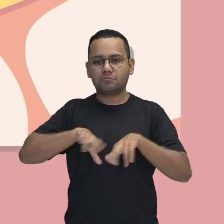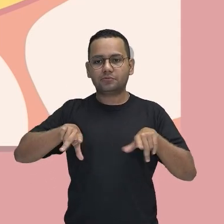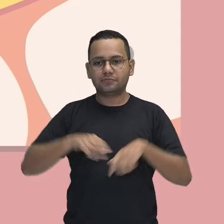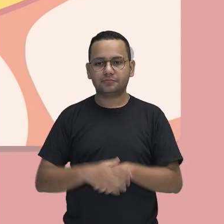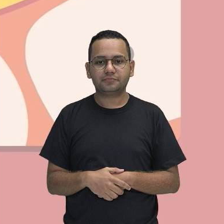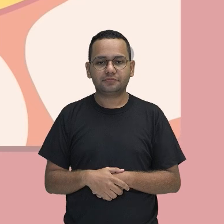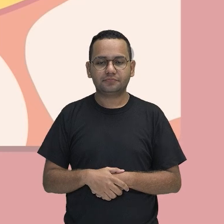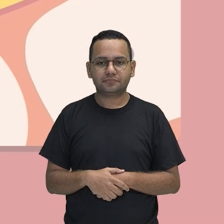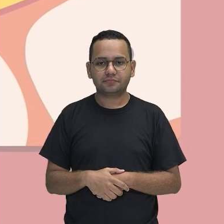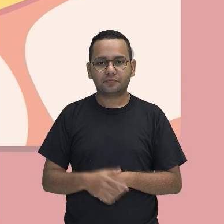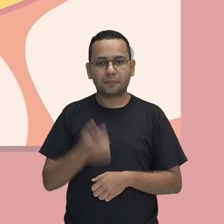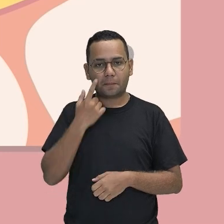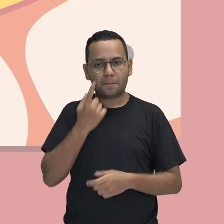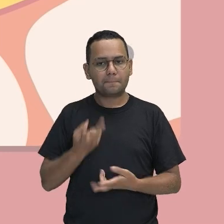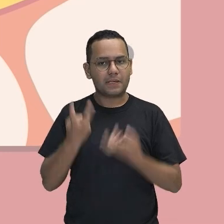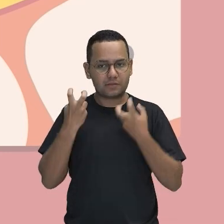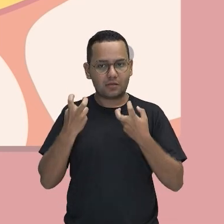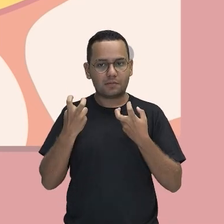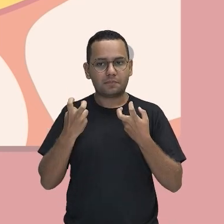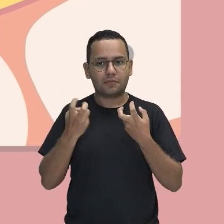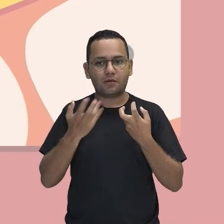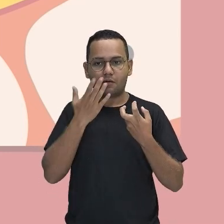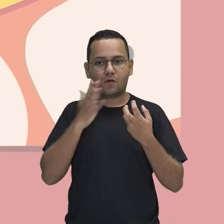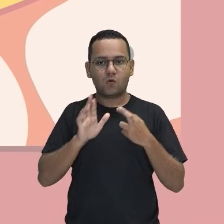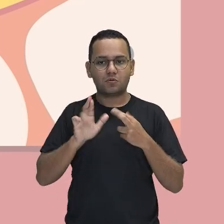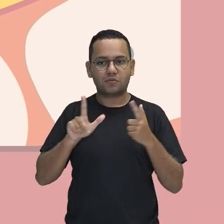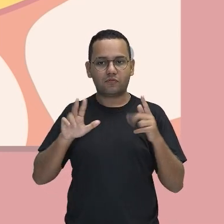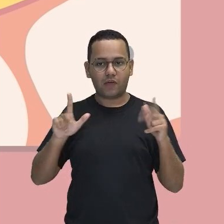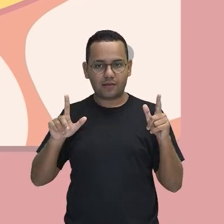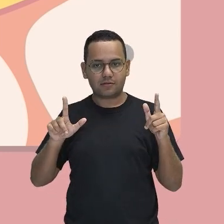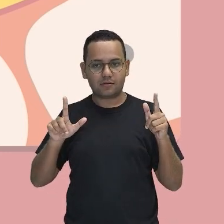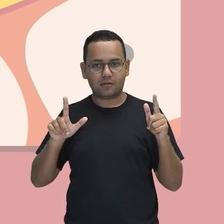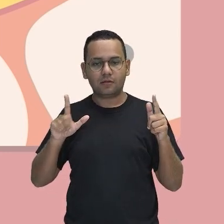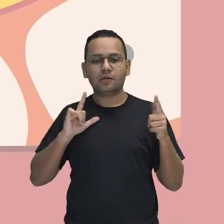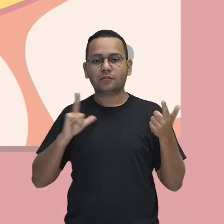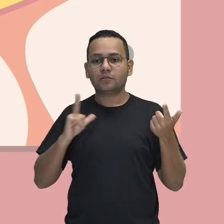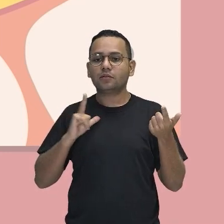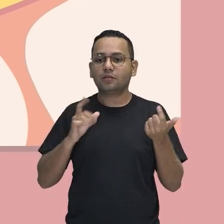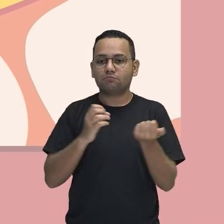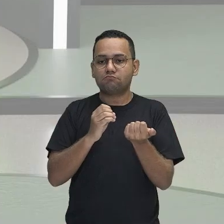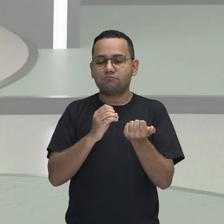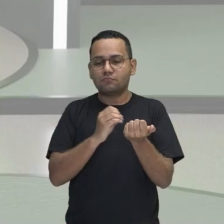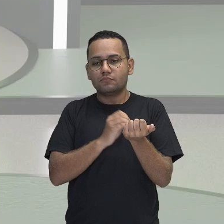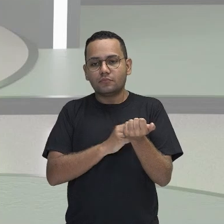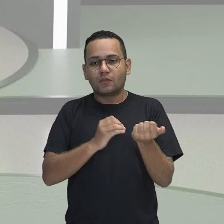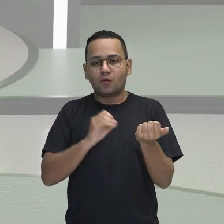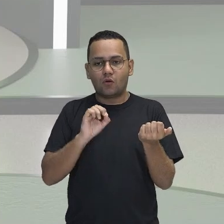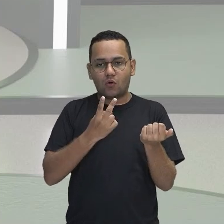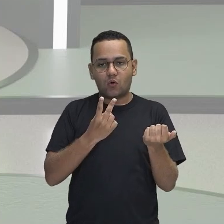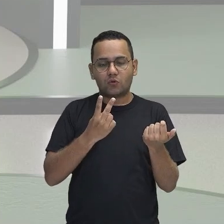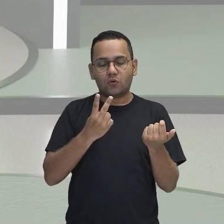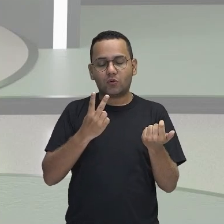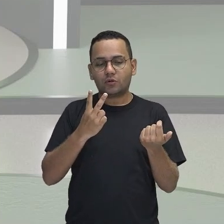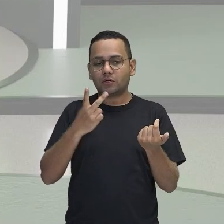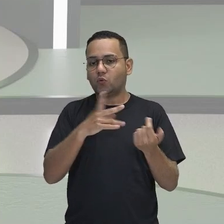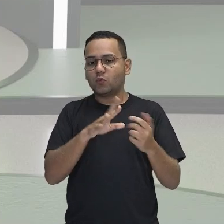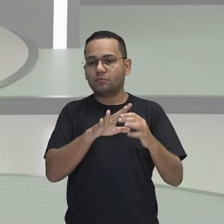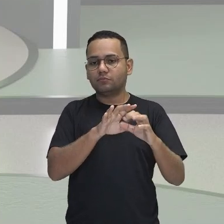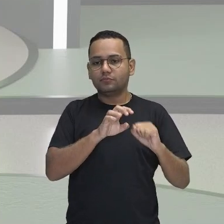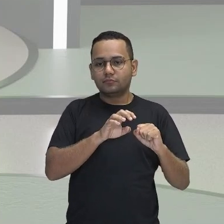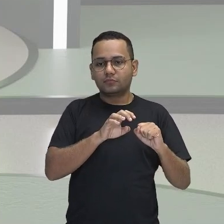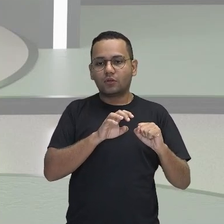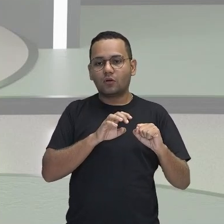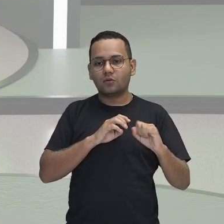é para você ver que ela deixou oxigênio e recebeu o gás carbônico. E vamos